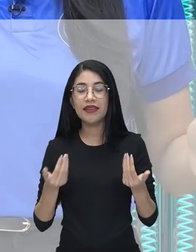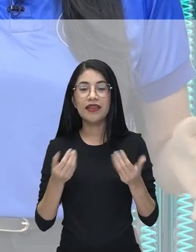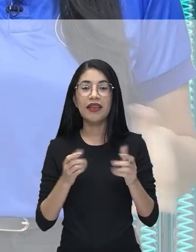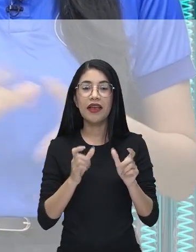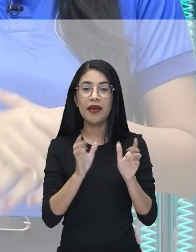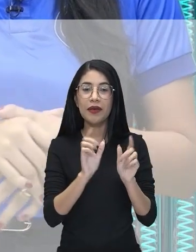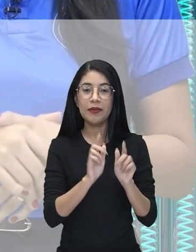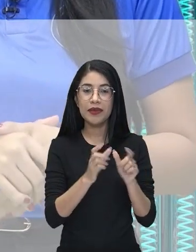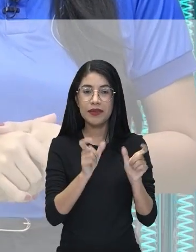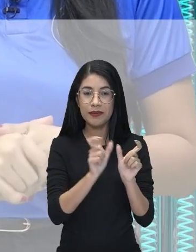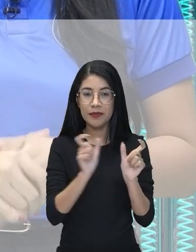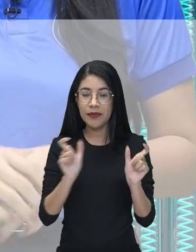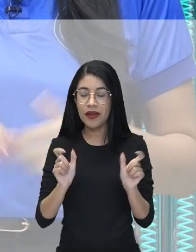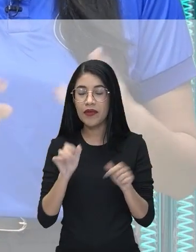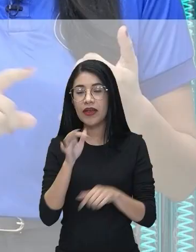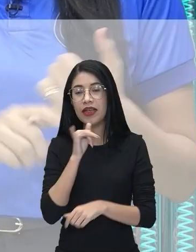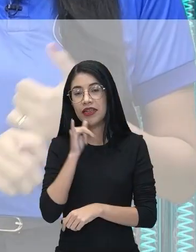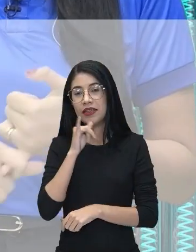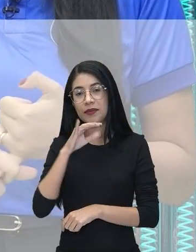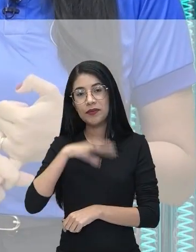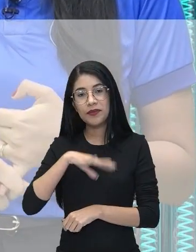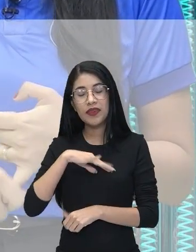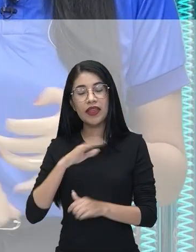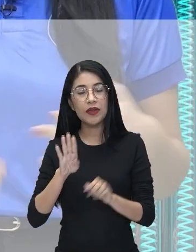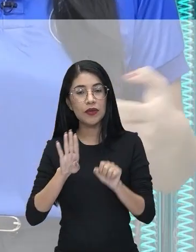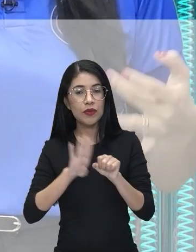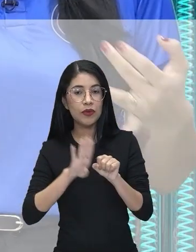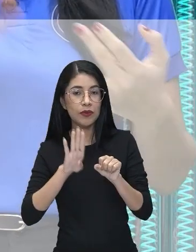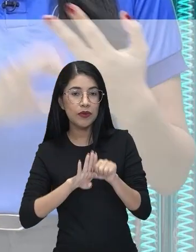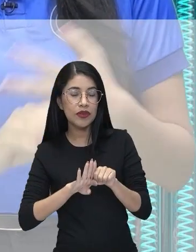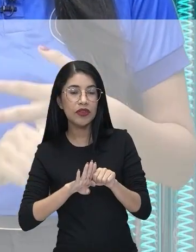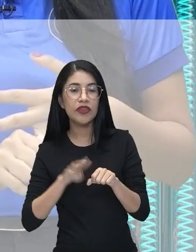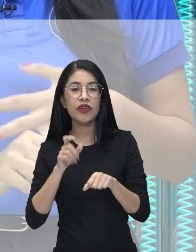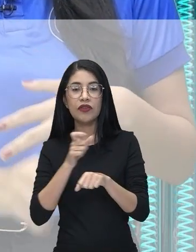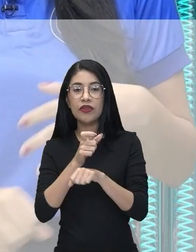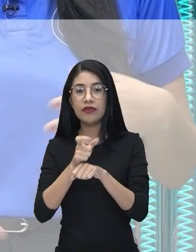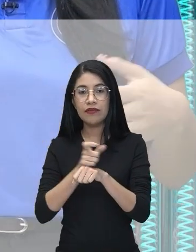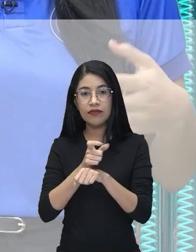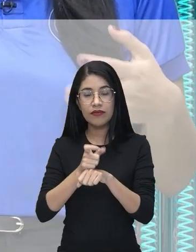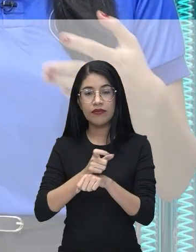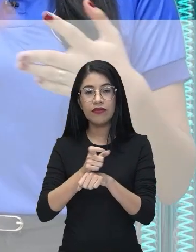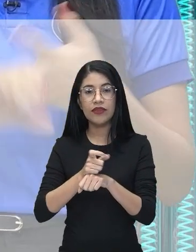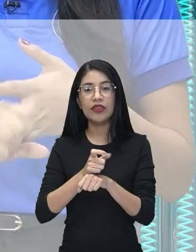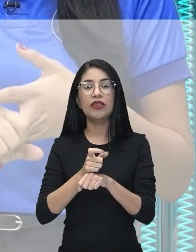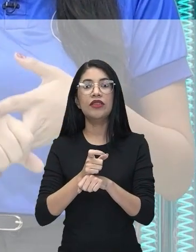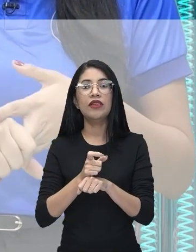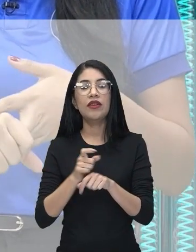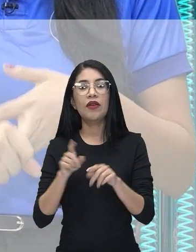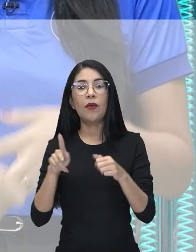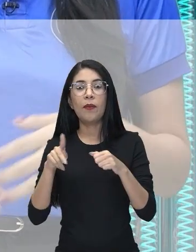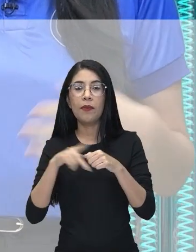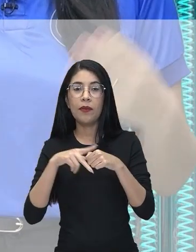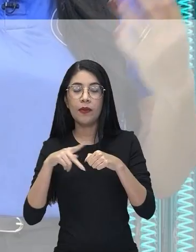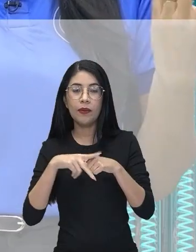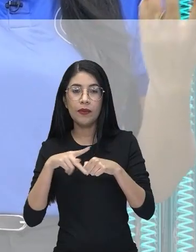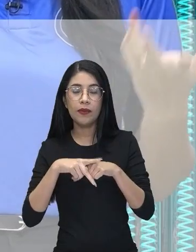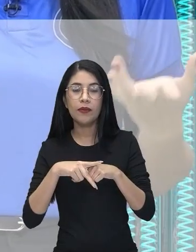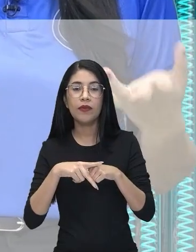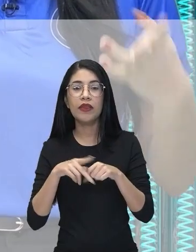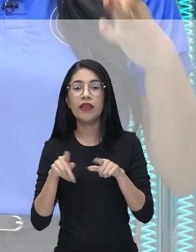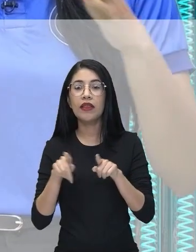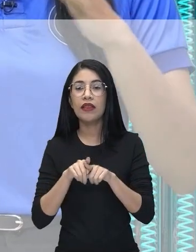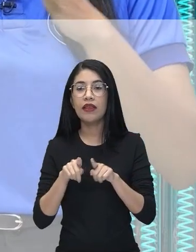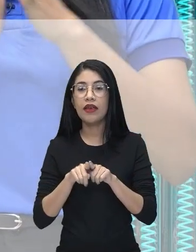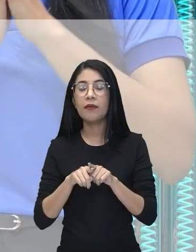Em português, por exemplo, nós temos os substantivos, os adjetivos, os pronomes, e em